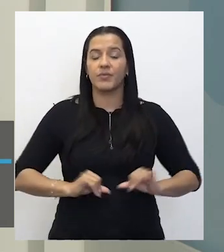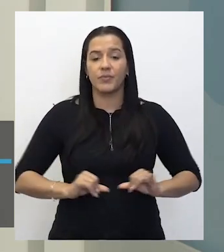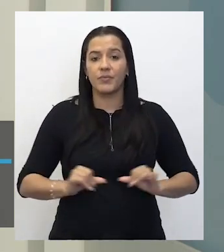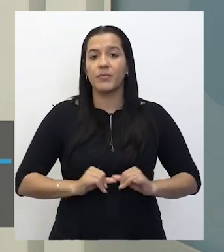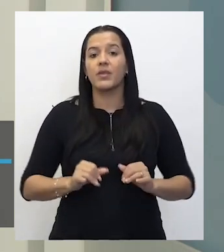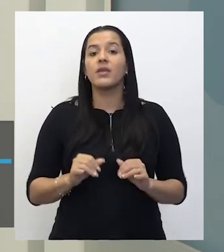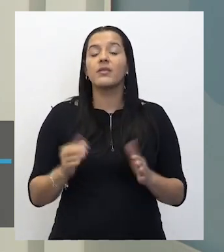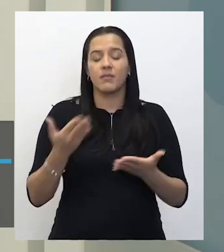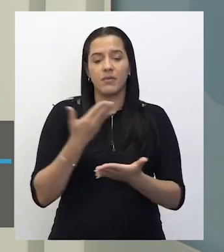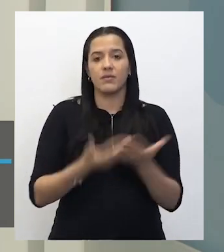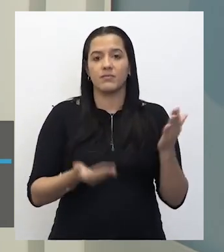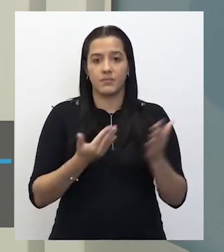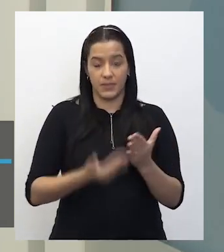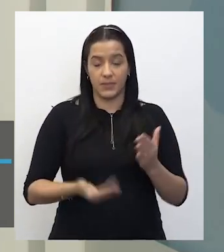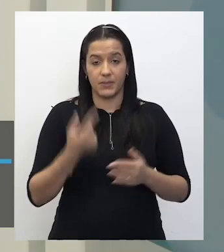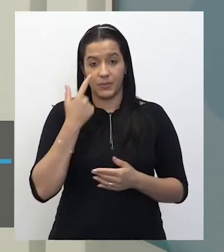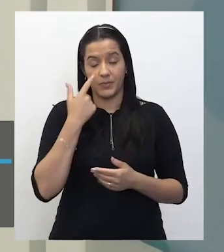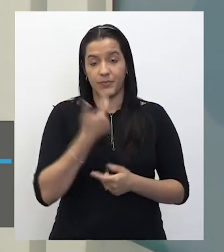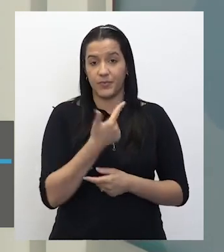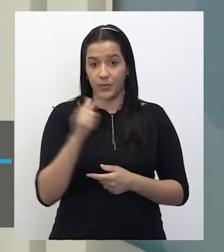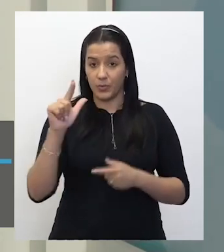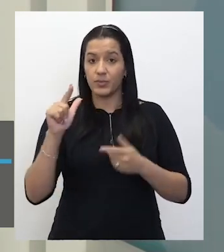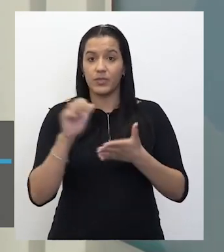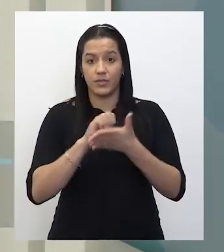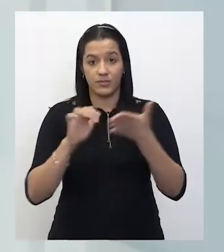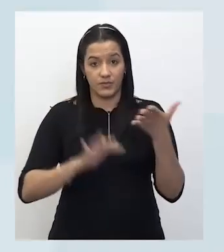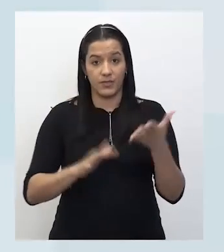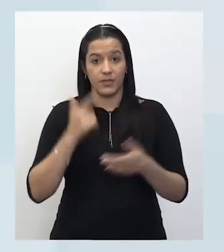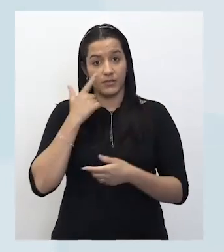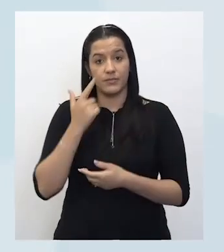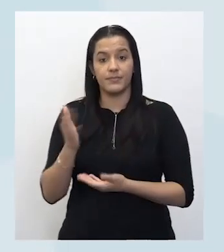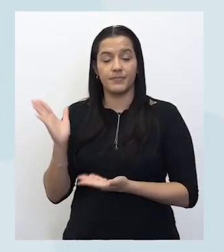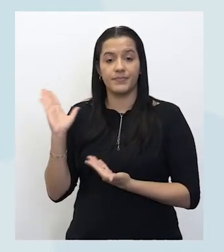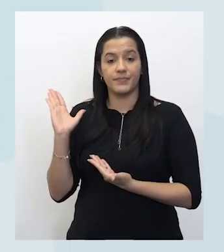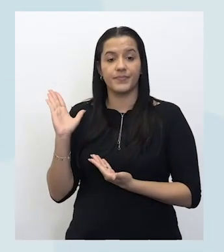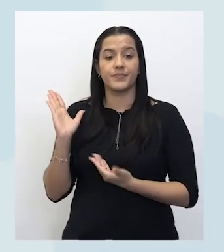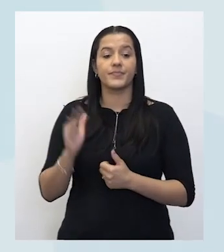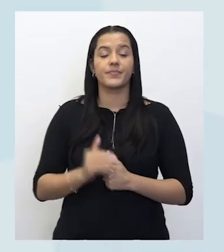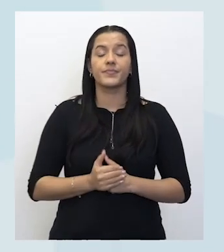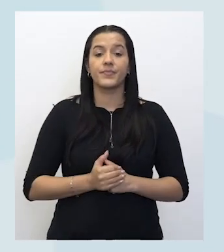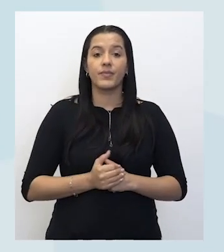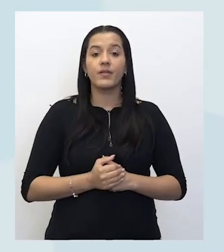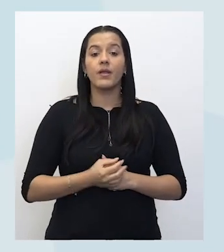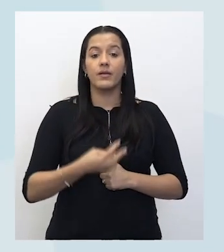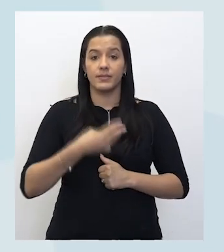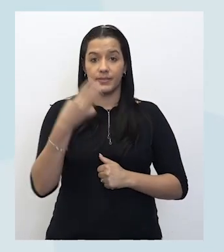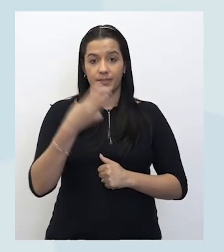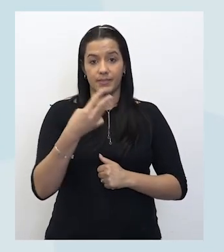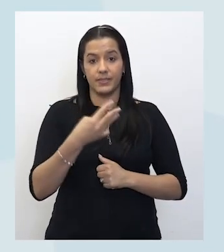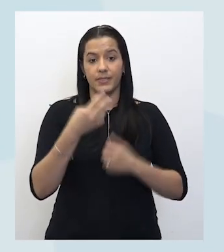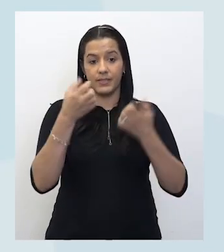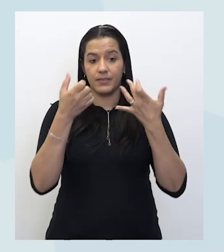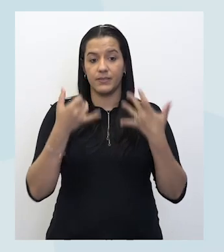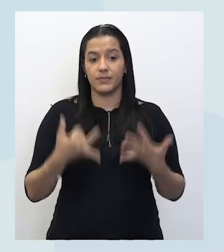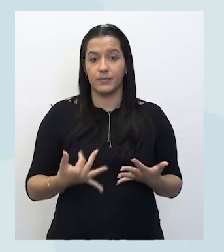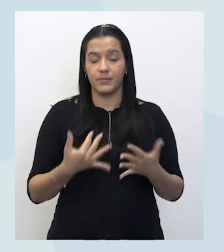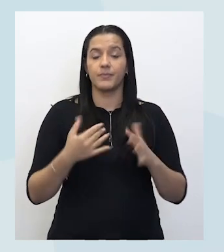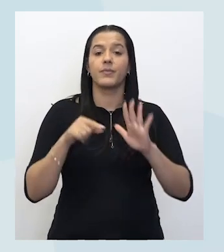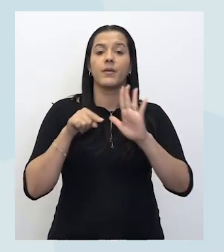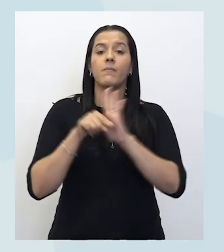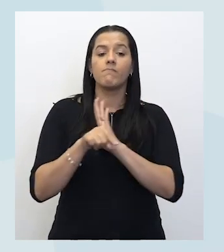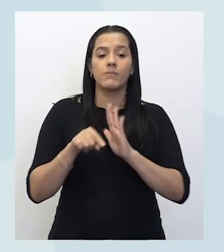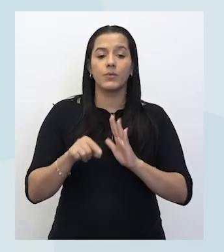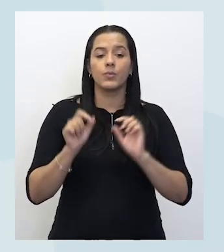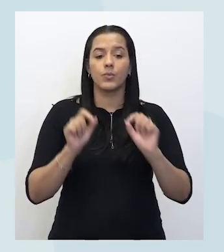nossa terceira atividade. Na tela, então, por gentileza, diz lá, responda as seguintes questões no caderno